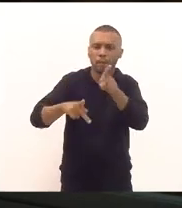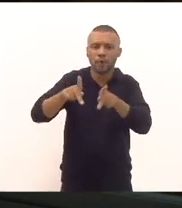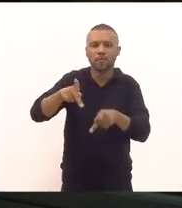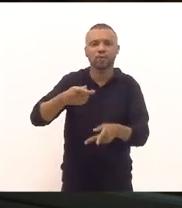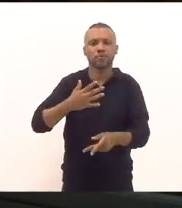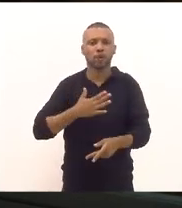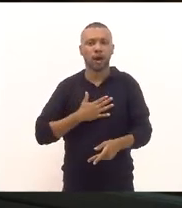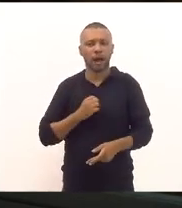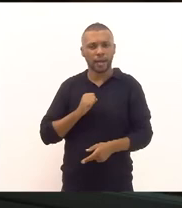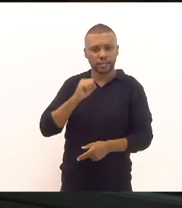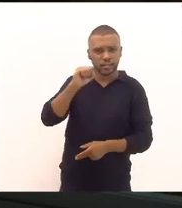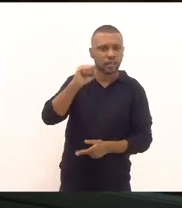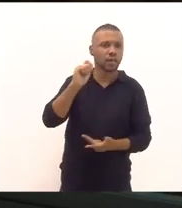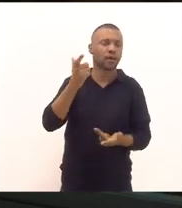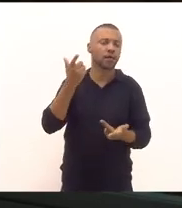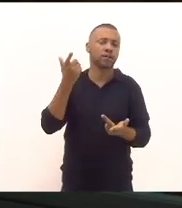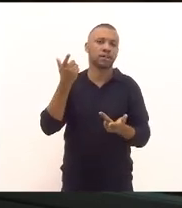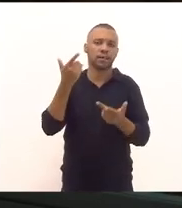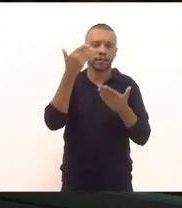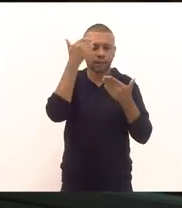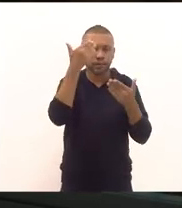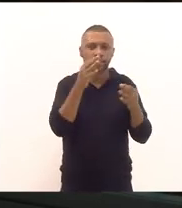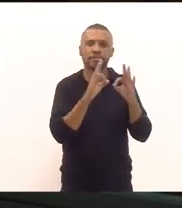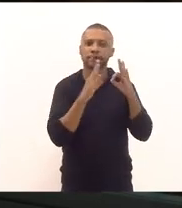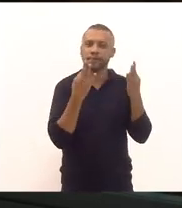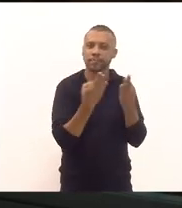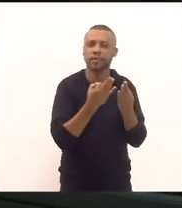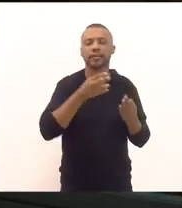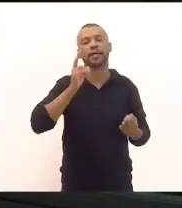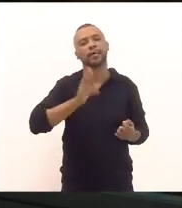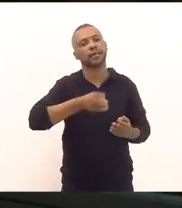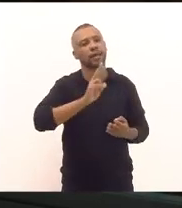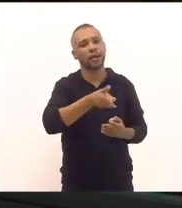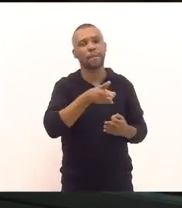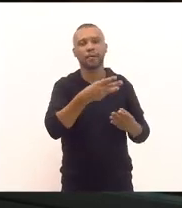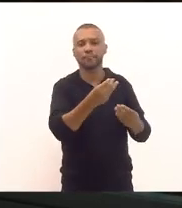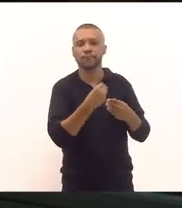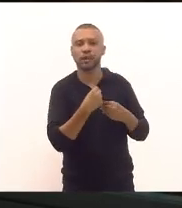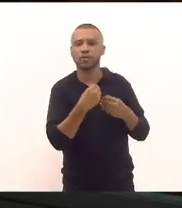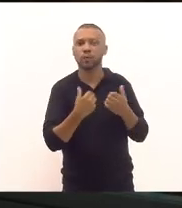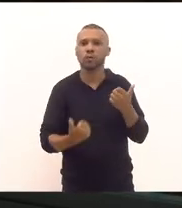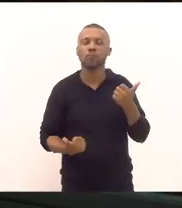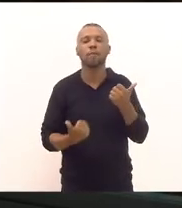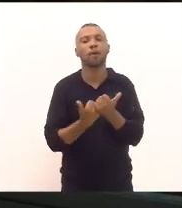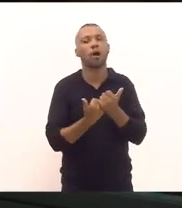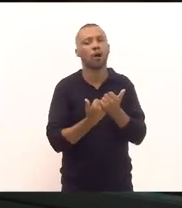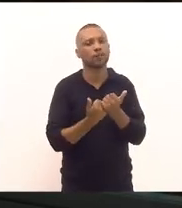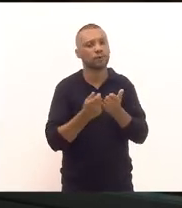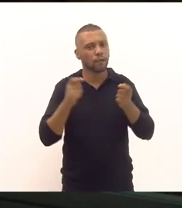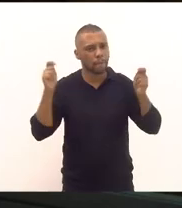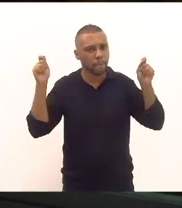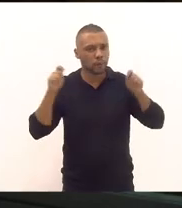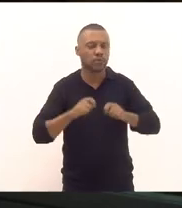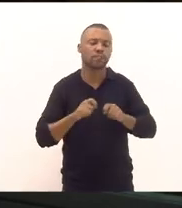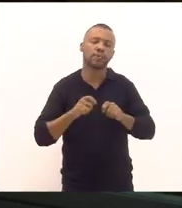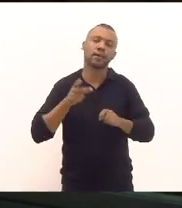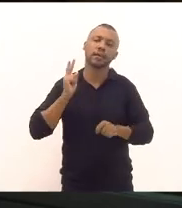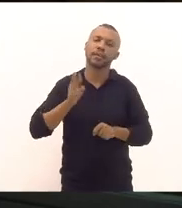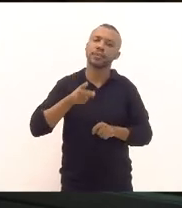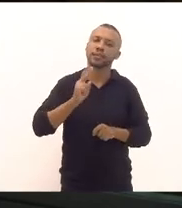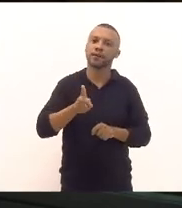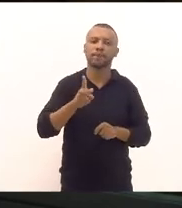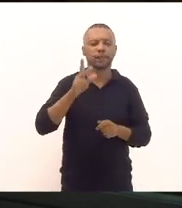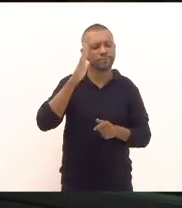achar a crescer minha família vou tá sempre me dando o maior suporte possível para eu estar sempre realizando